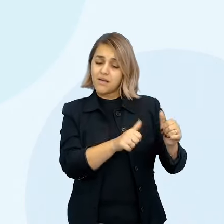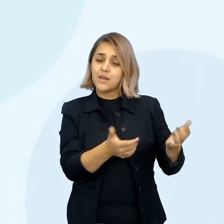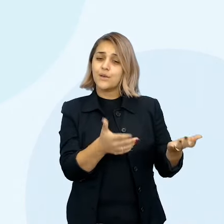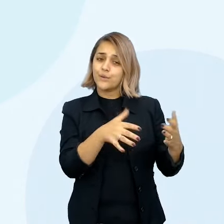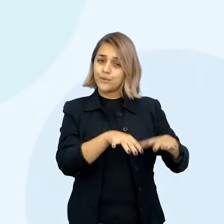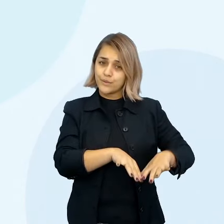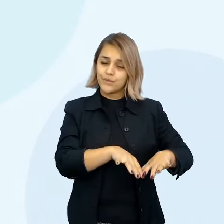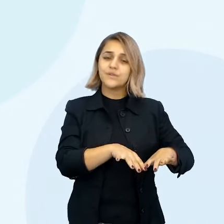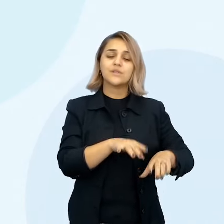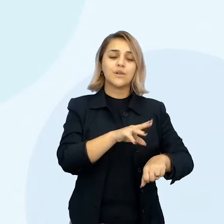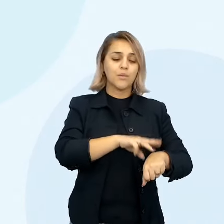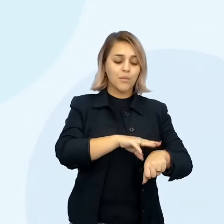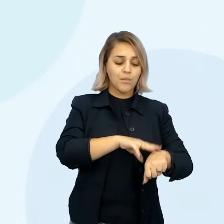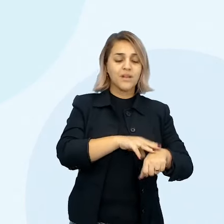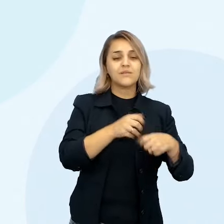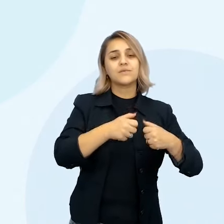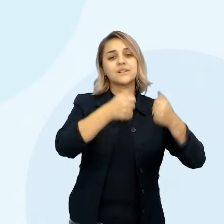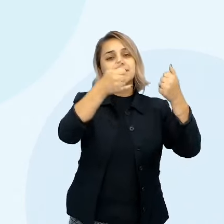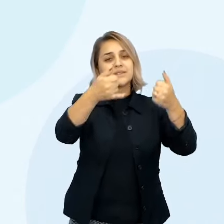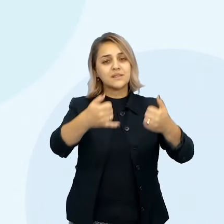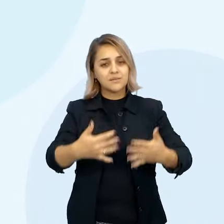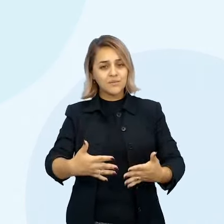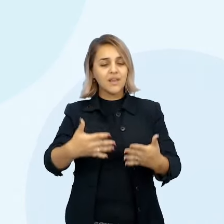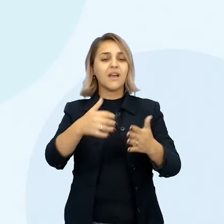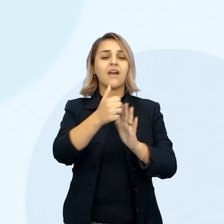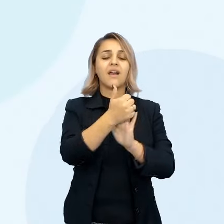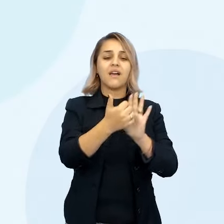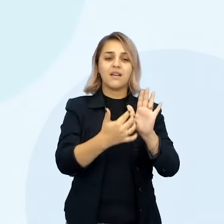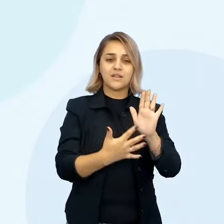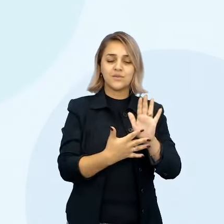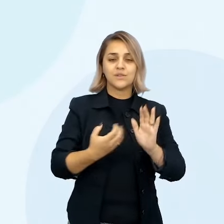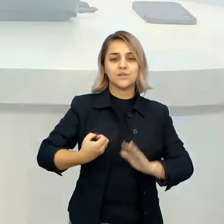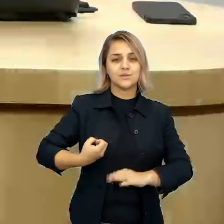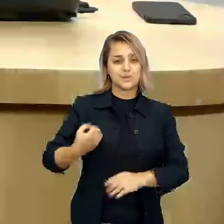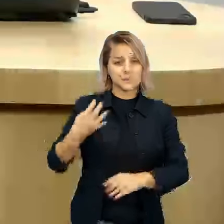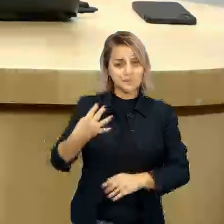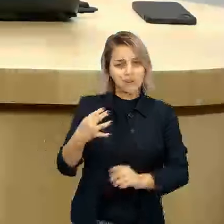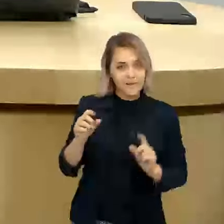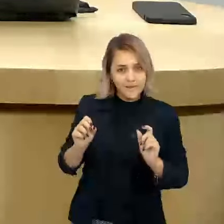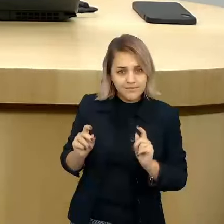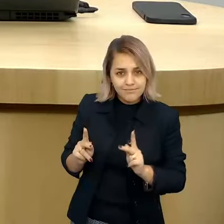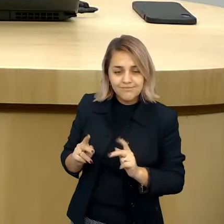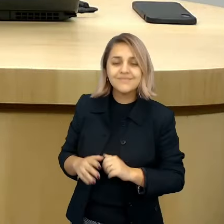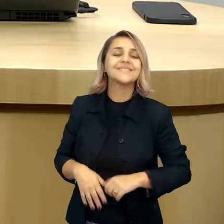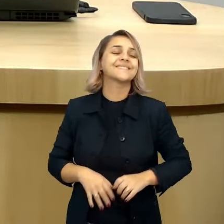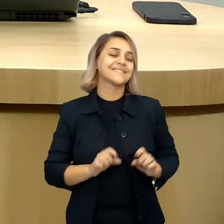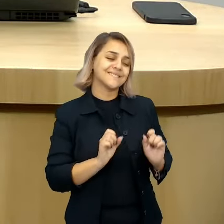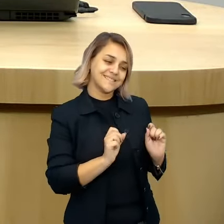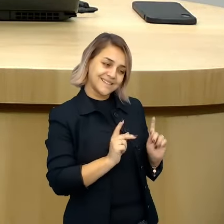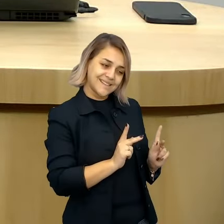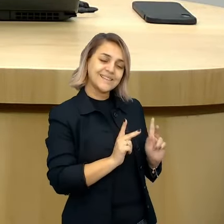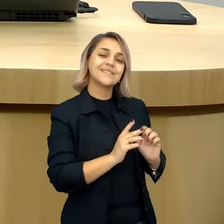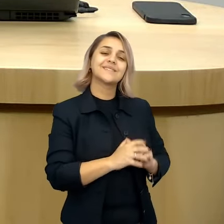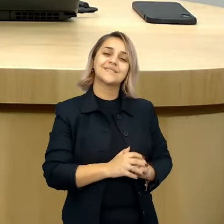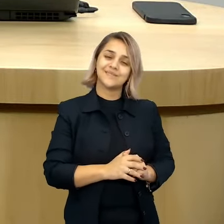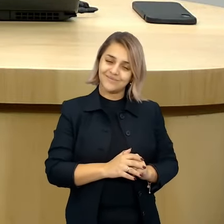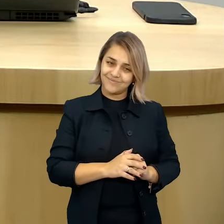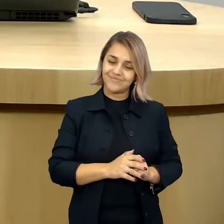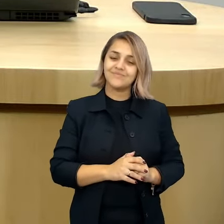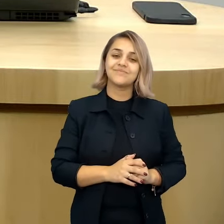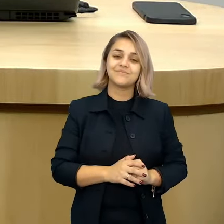hora que a gente for explicar para vocês aí a atividade 4. Certo, professor Vanderlei? Certo, muito bem, professora